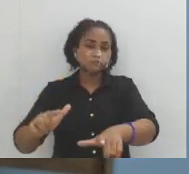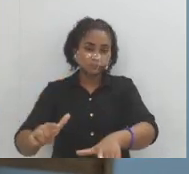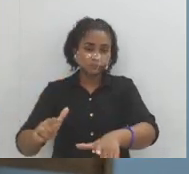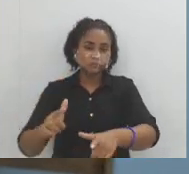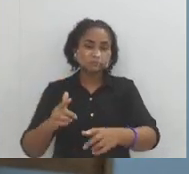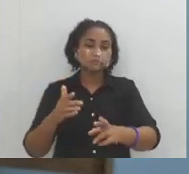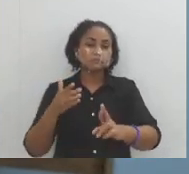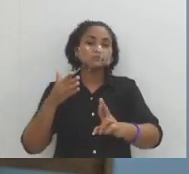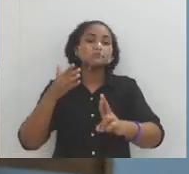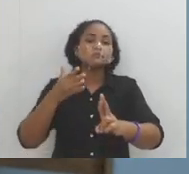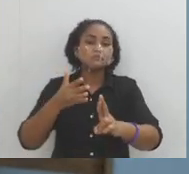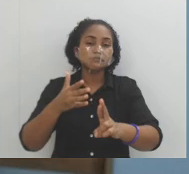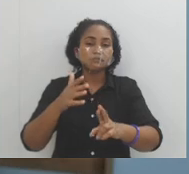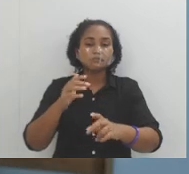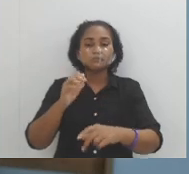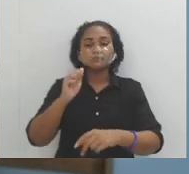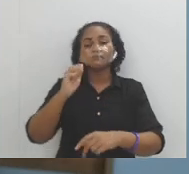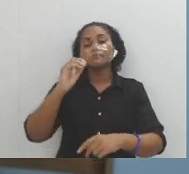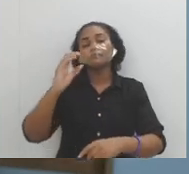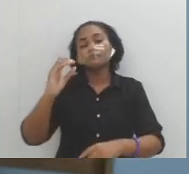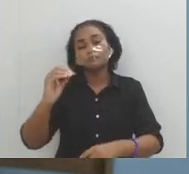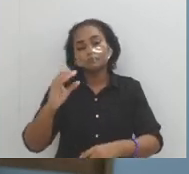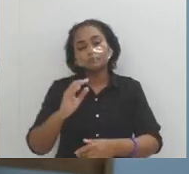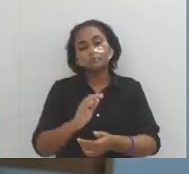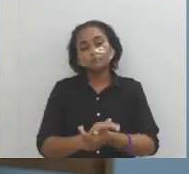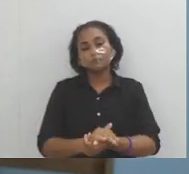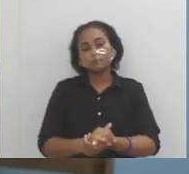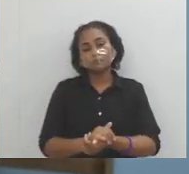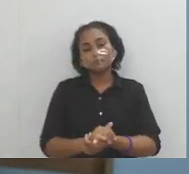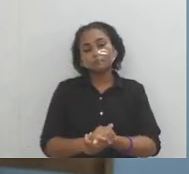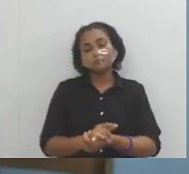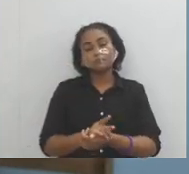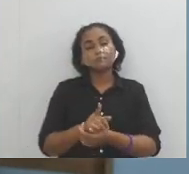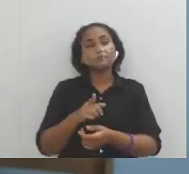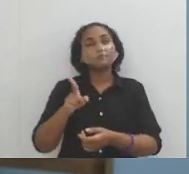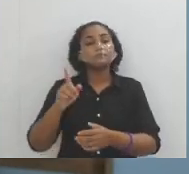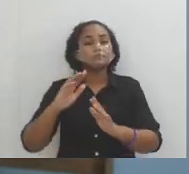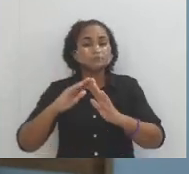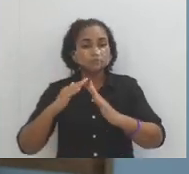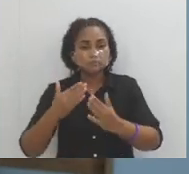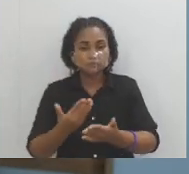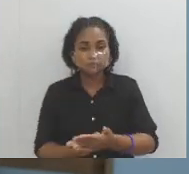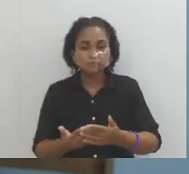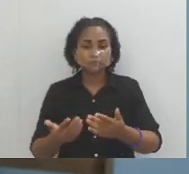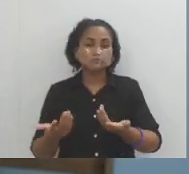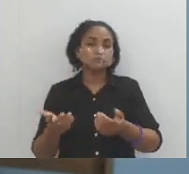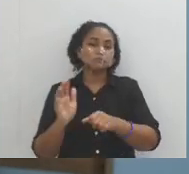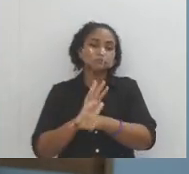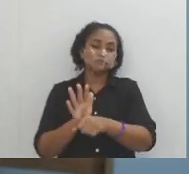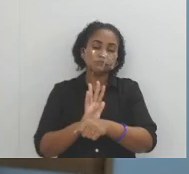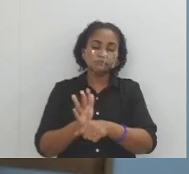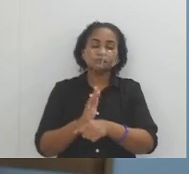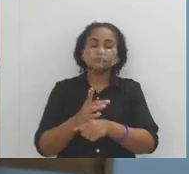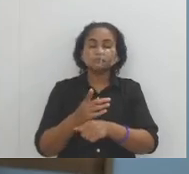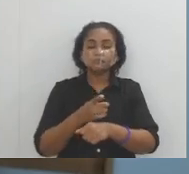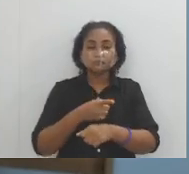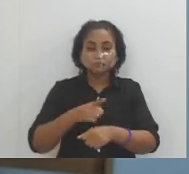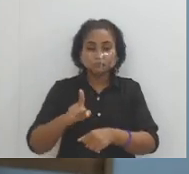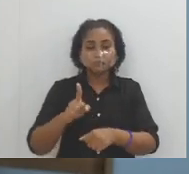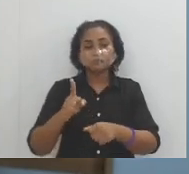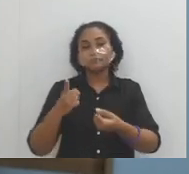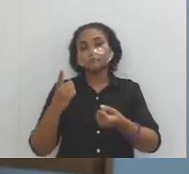a... Chegou ao cinema, chegou à escola, chegou ao teatro,